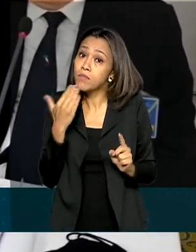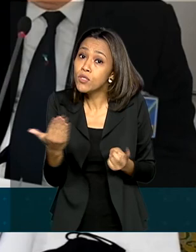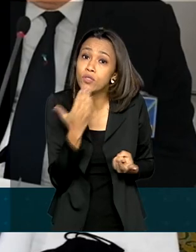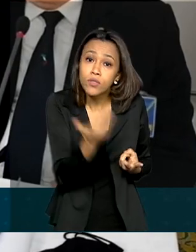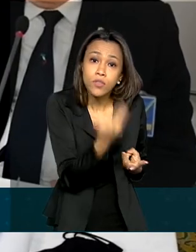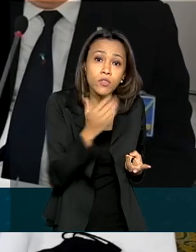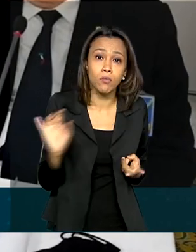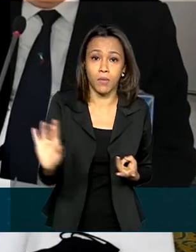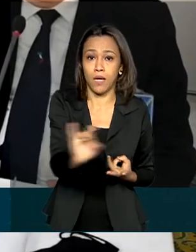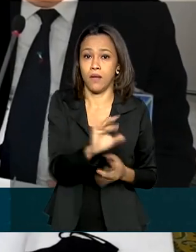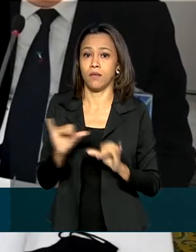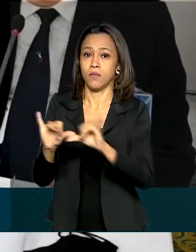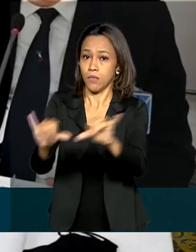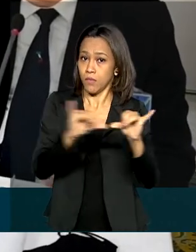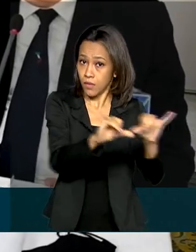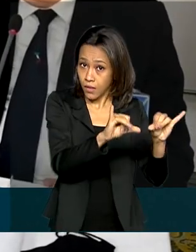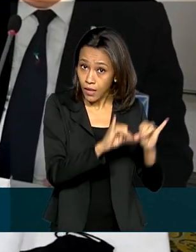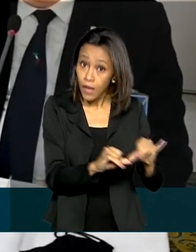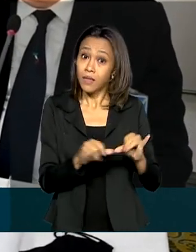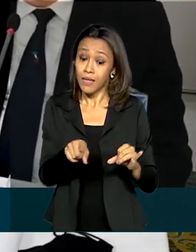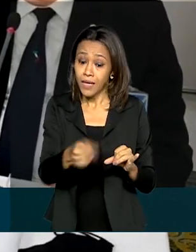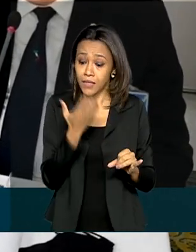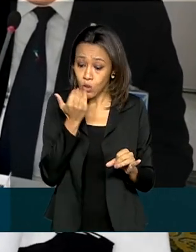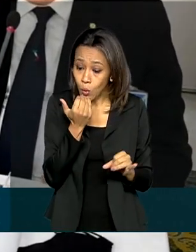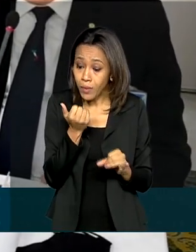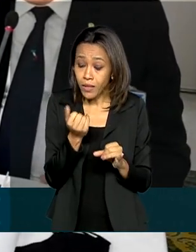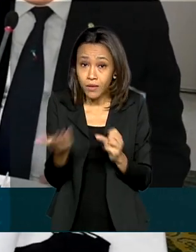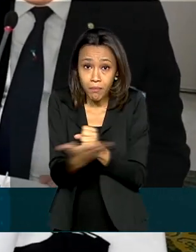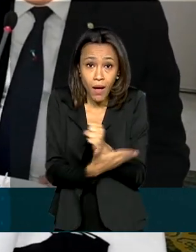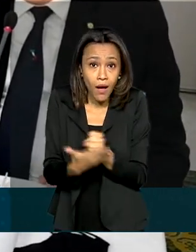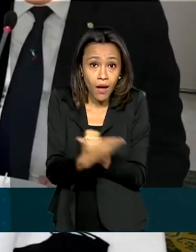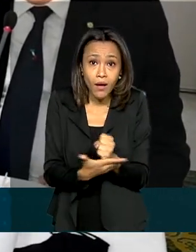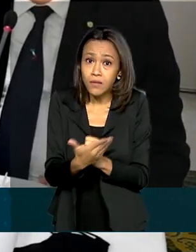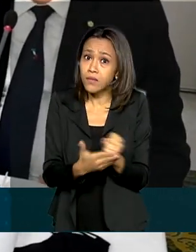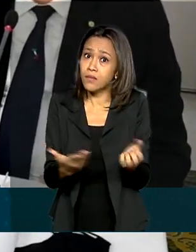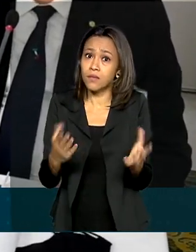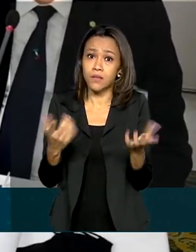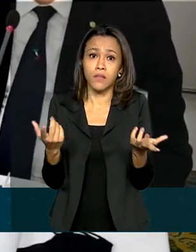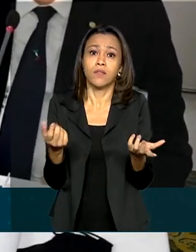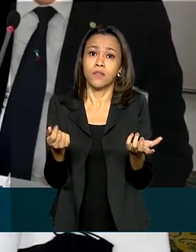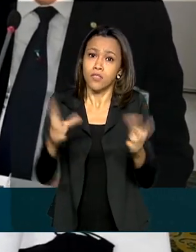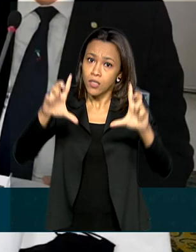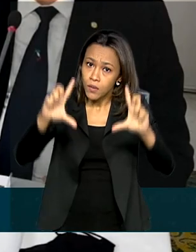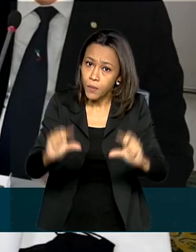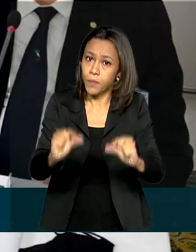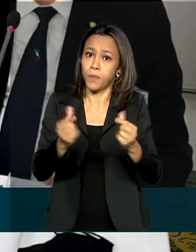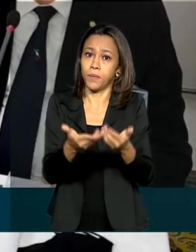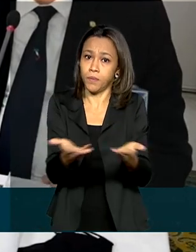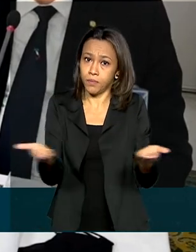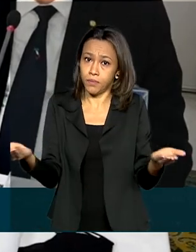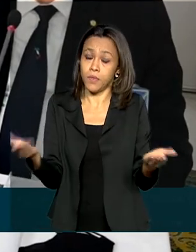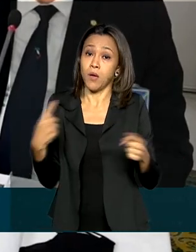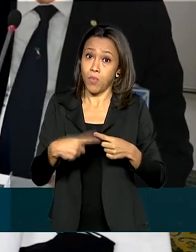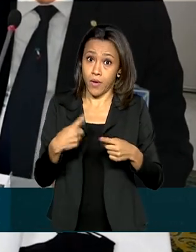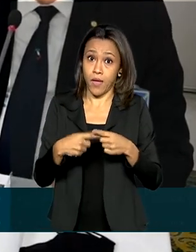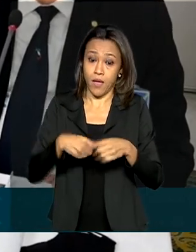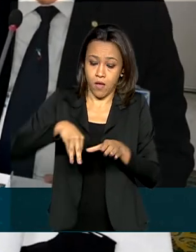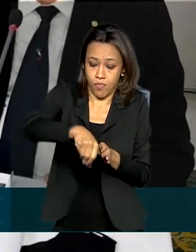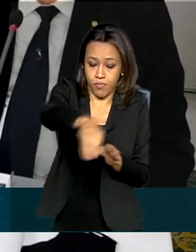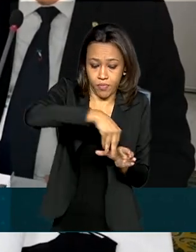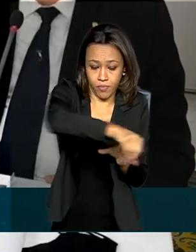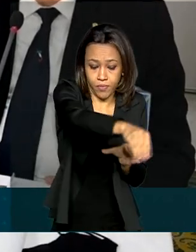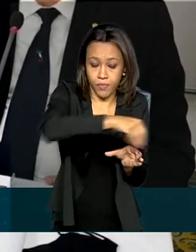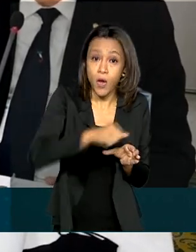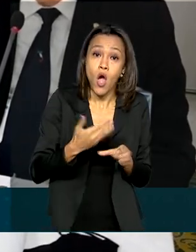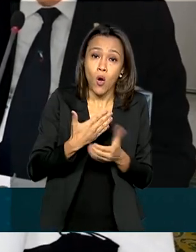lucro desses produtos essenciais no mercado seja próximo de zero. Eu acredito que nova safra começa a ser colhida em